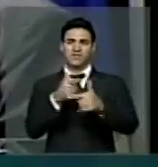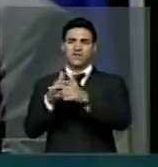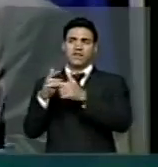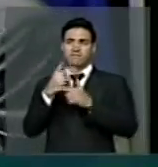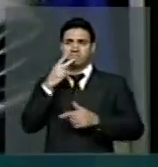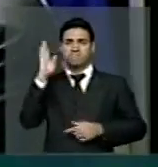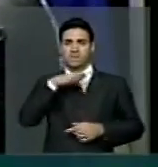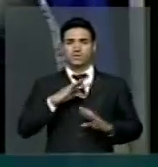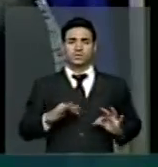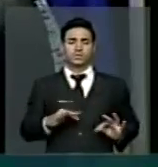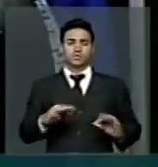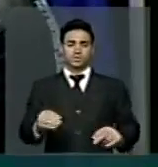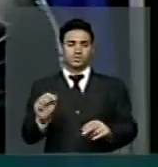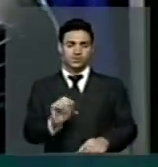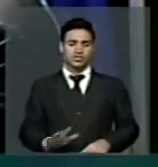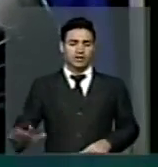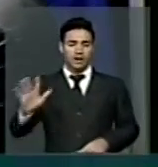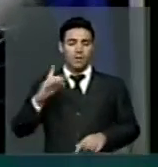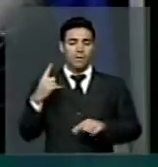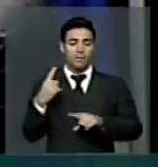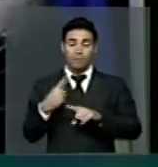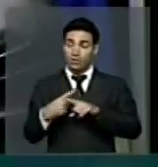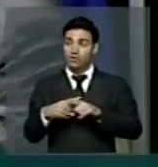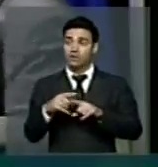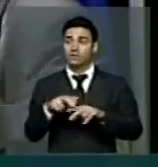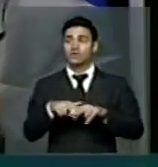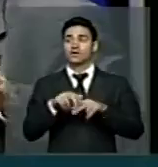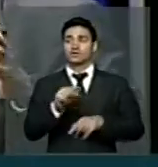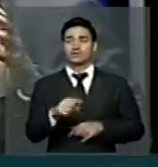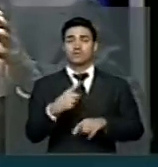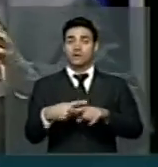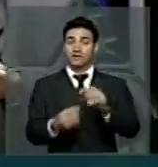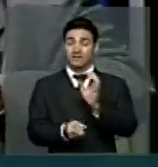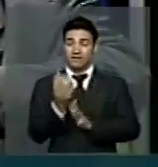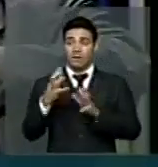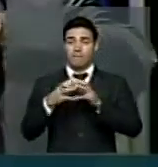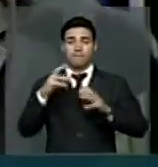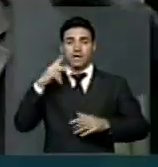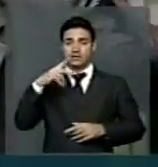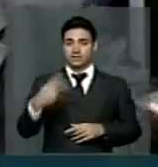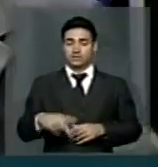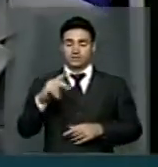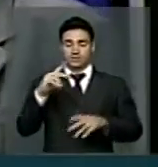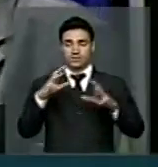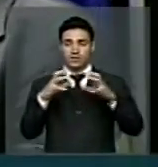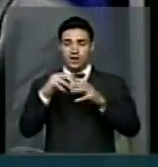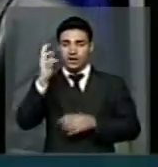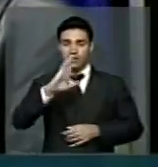generalizada. Por conta disso, a criação de partido no Brasil recebe